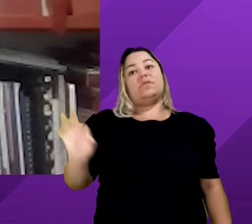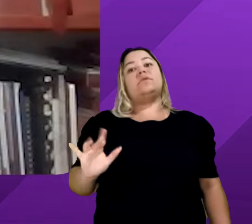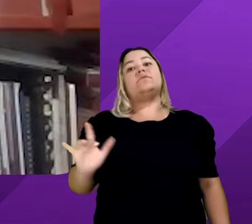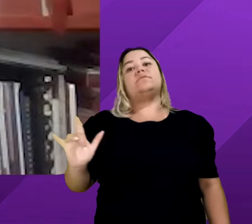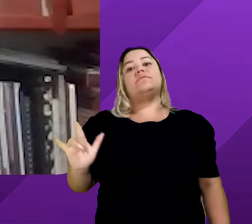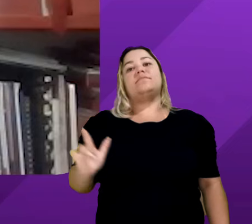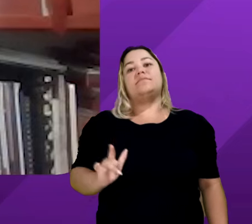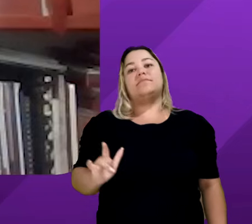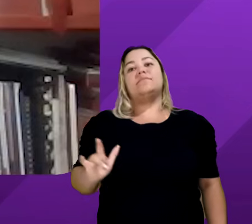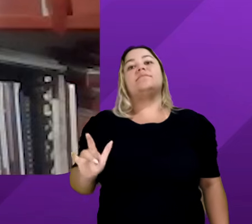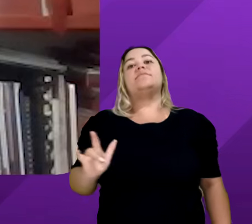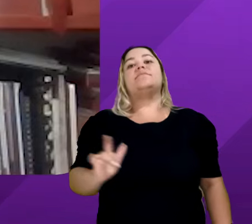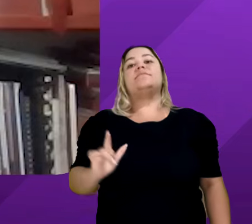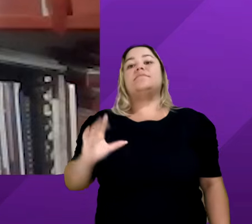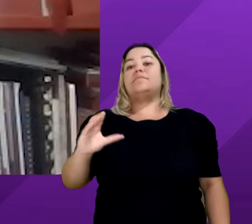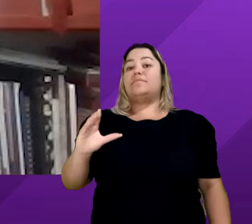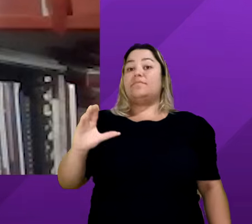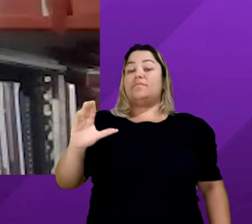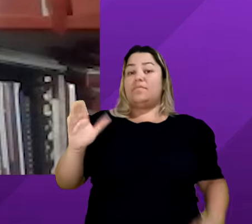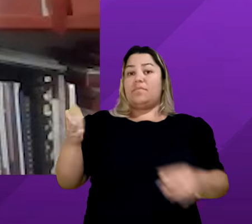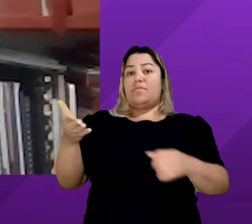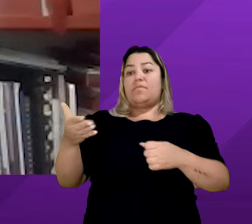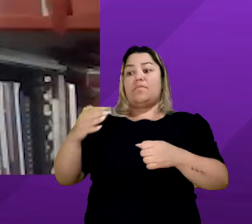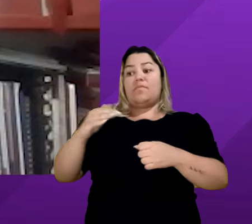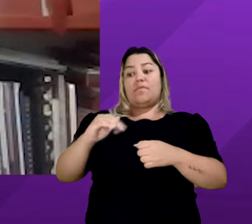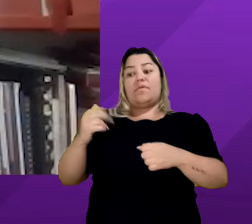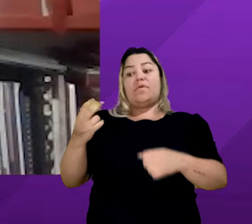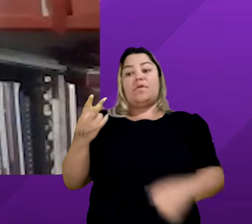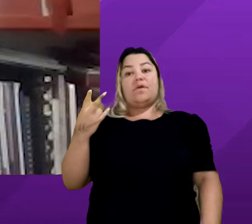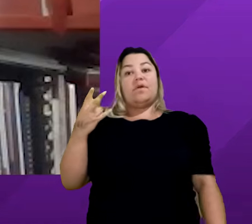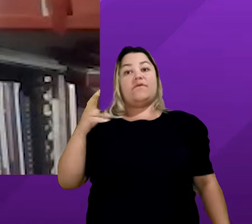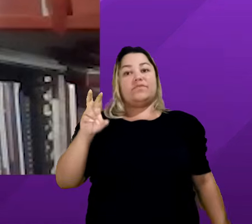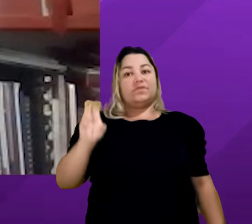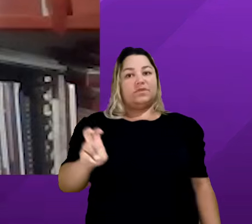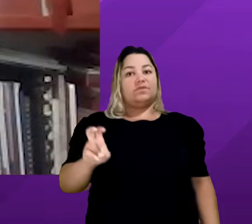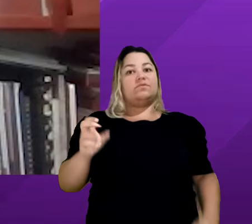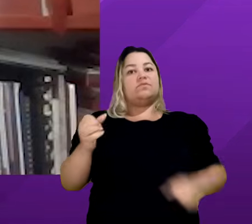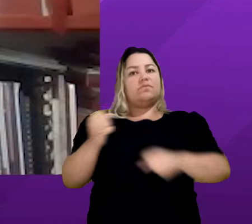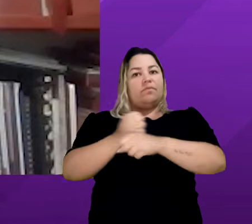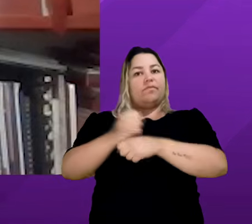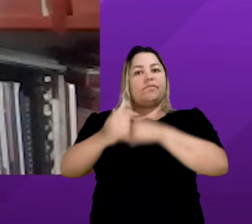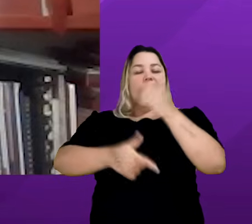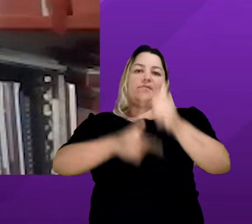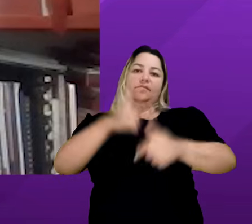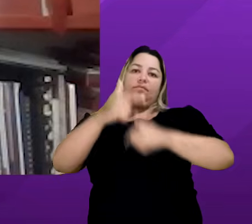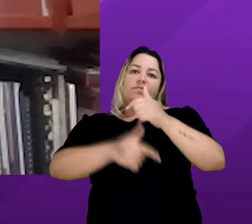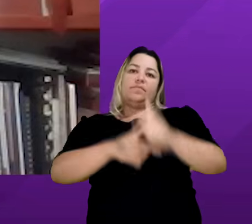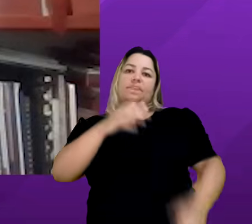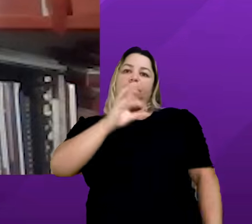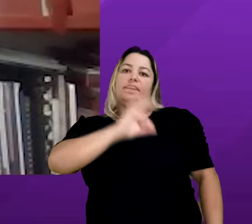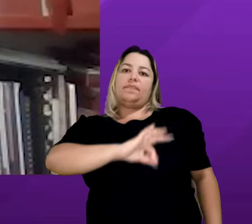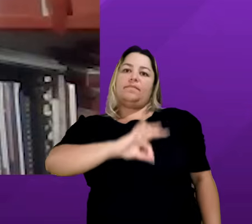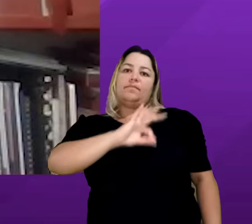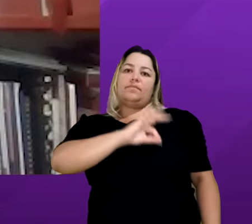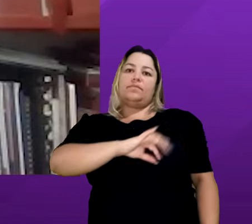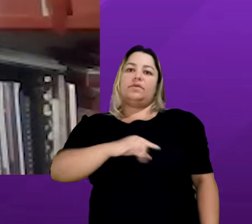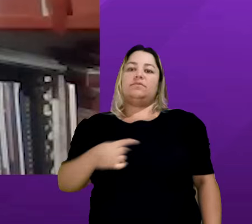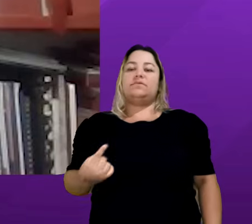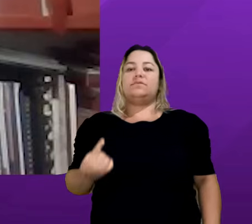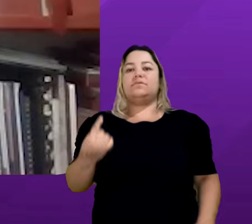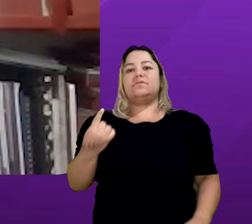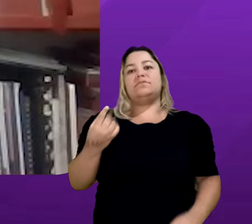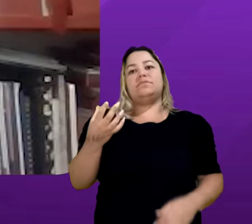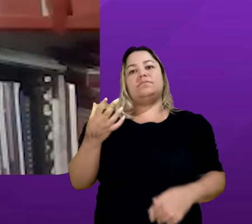você completa 25 anos de trabalho, você passa a receber um sexto do seu salário a mais no